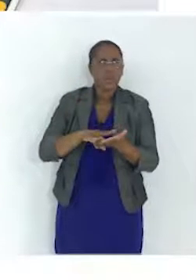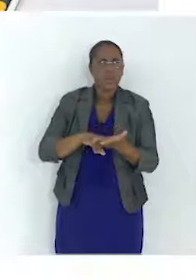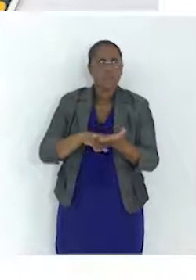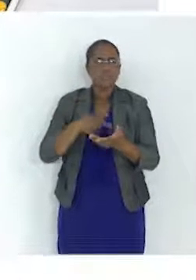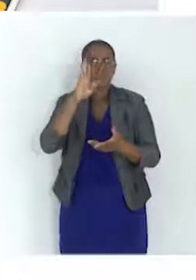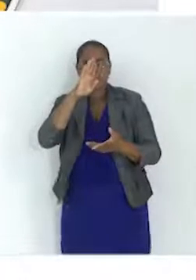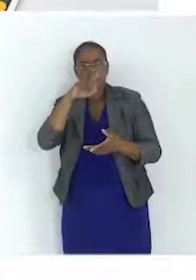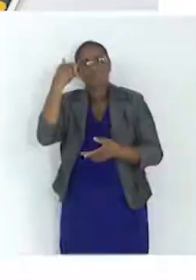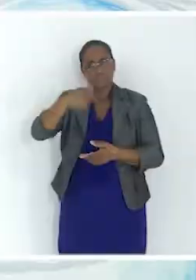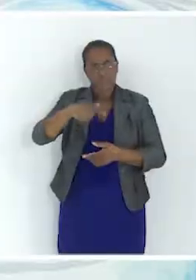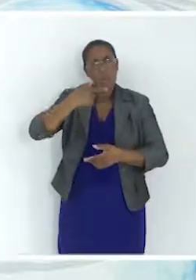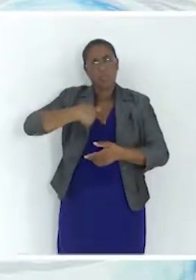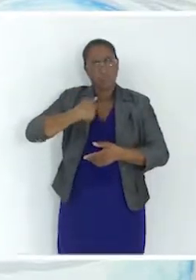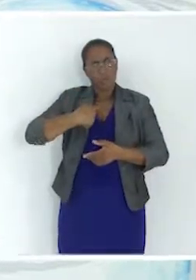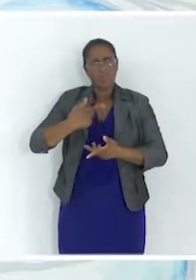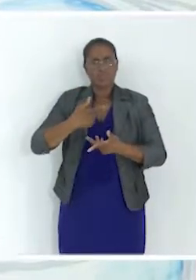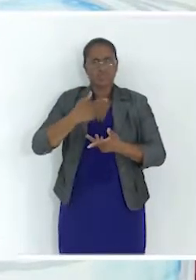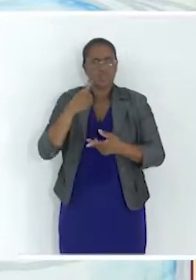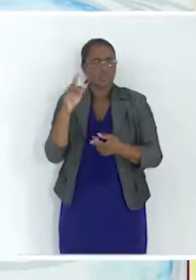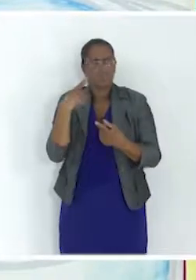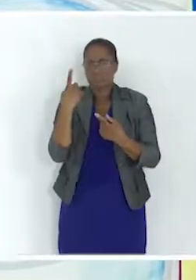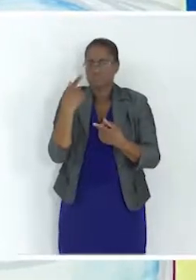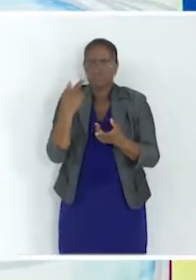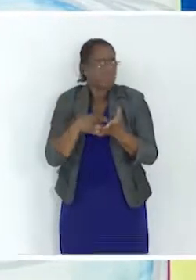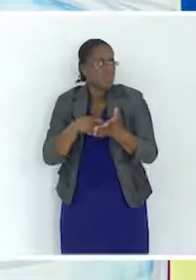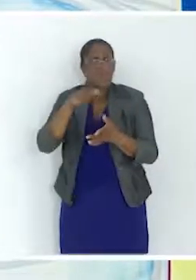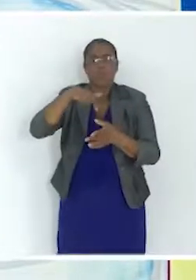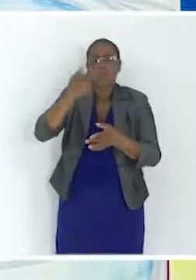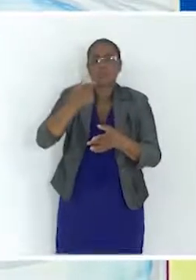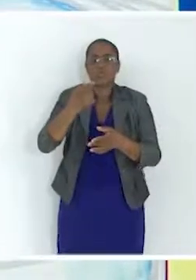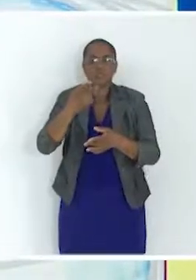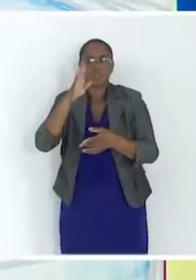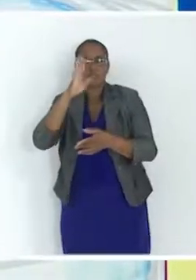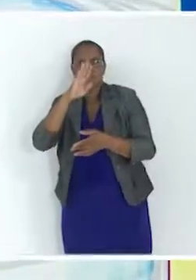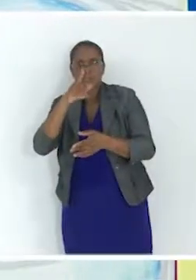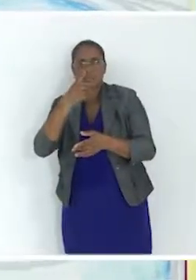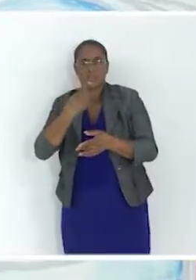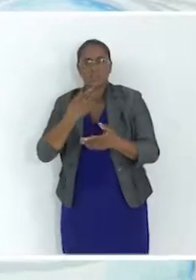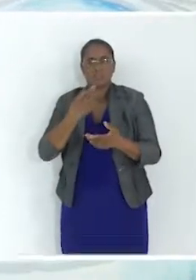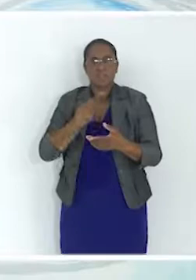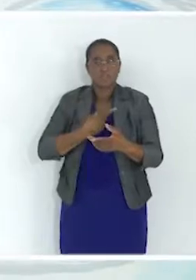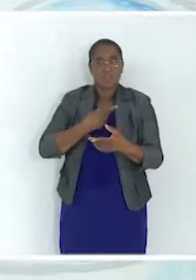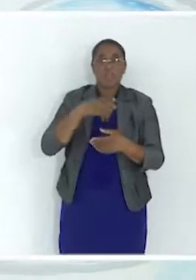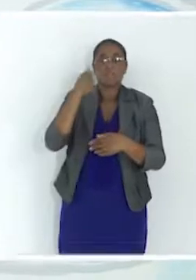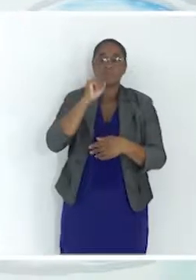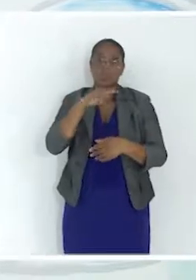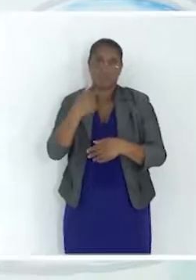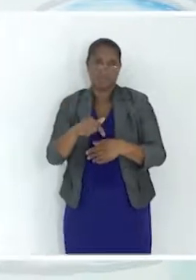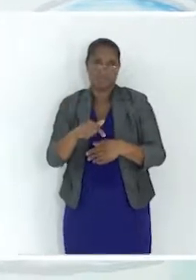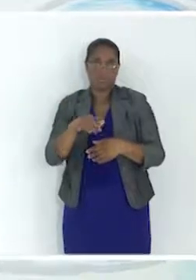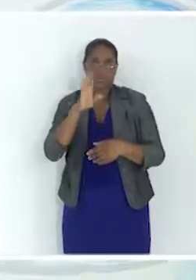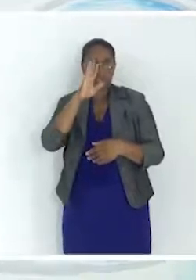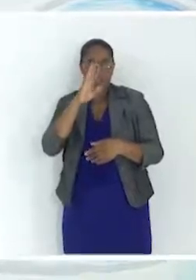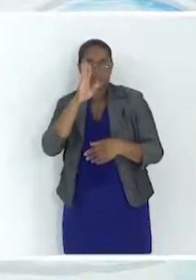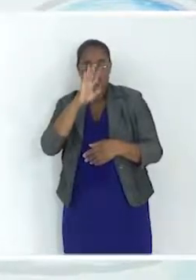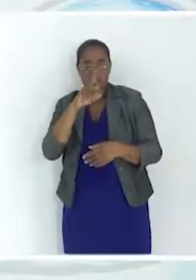dependem de outro ser para existir. Isto é, seres visíveis e palpáveis,